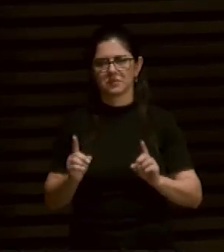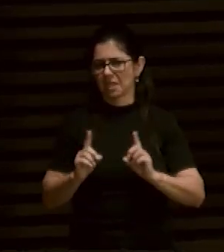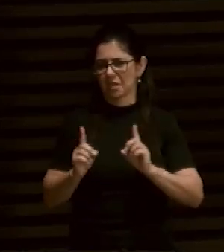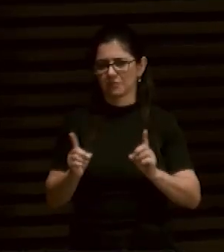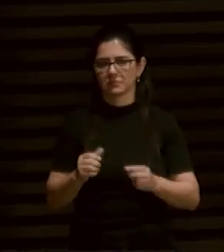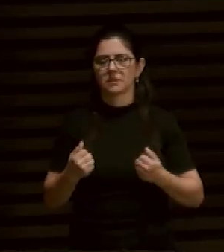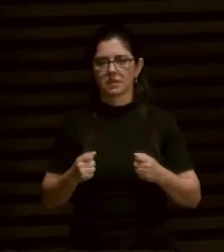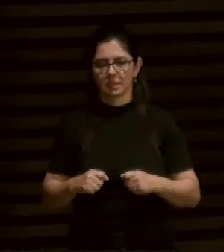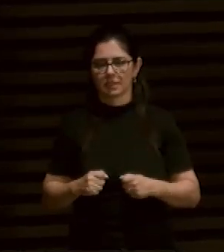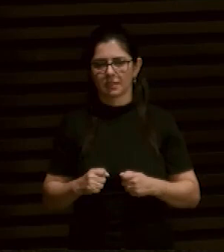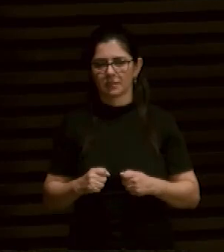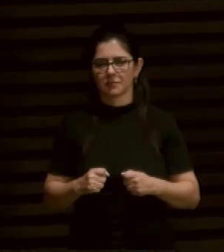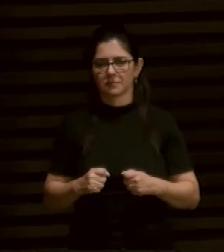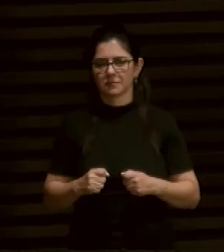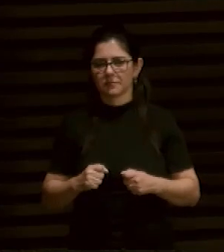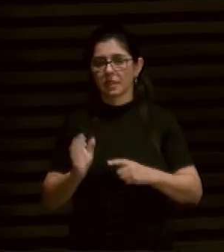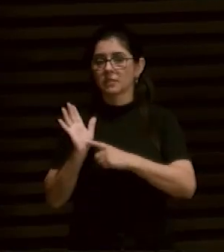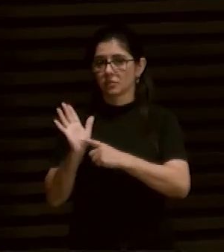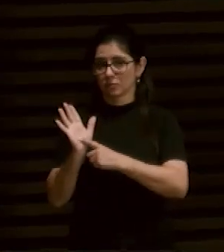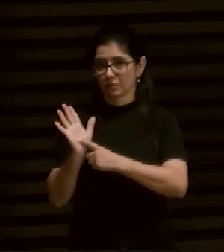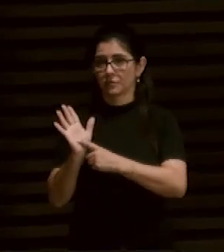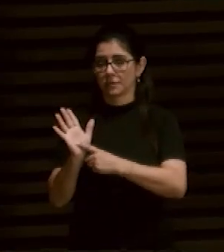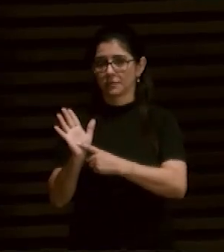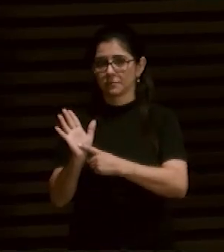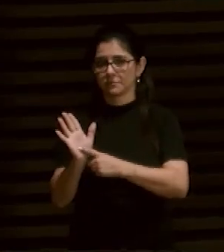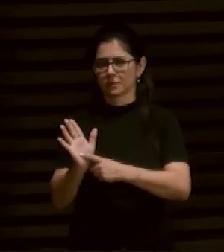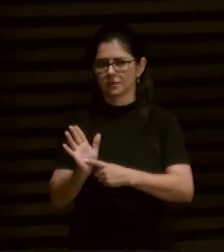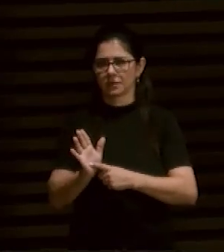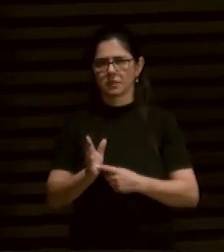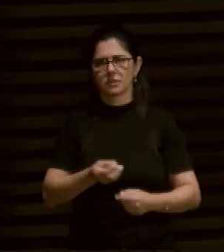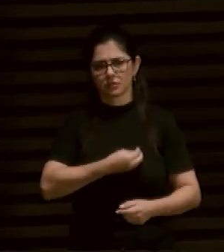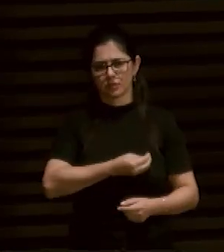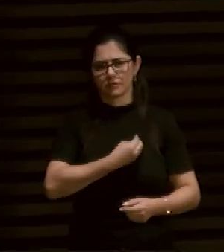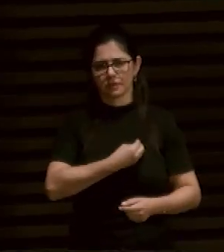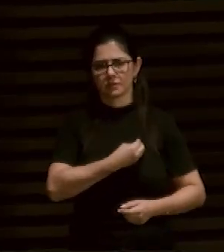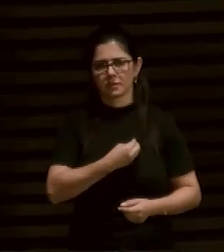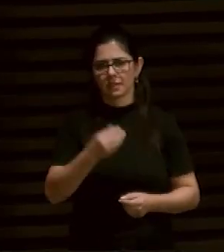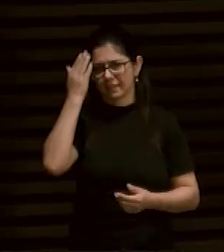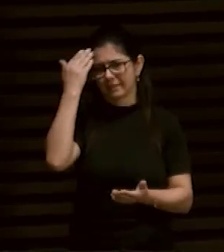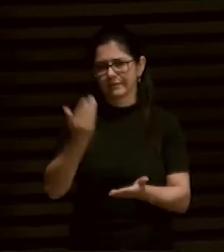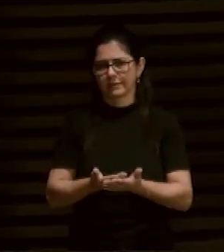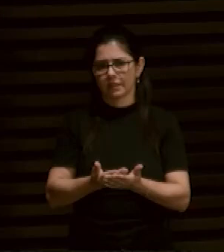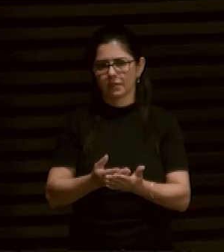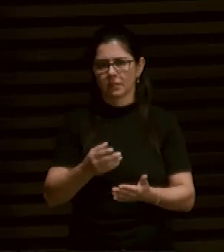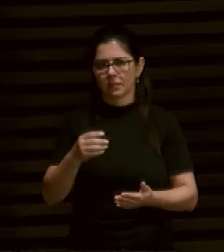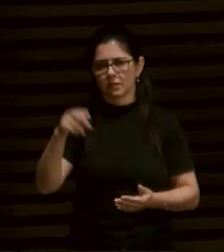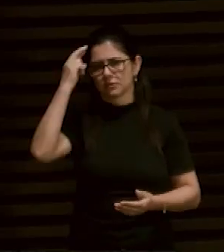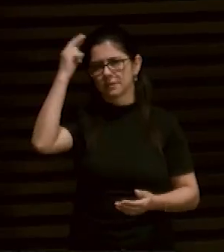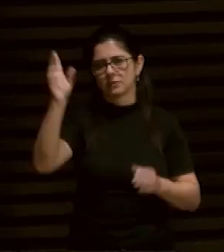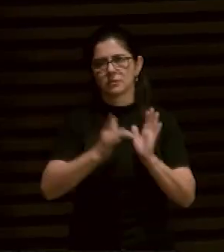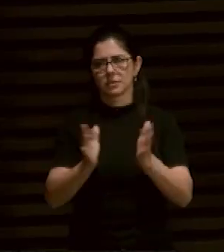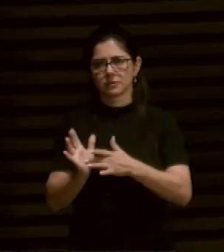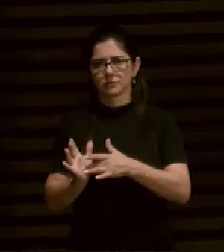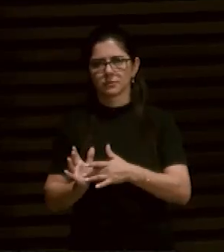fruto. A sua vida tem que mostrar que de fato você um dia se arrependeu da sua condição e creu no Senhor Jesus.